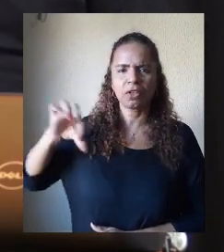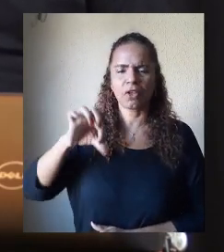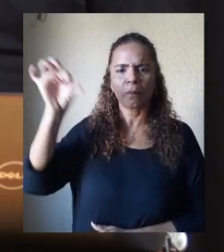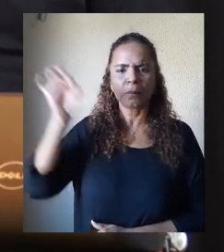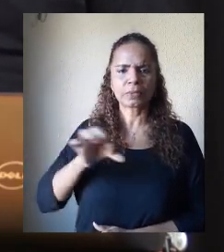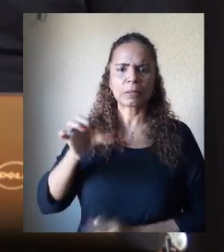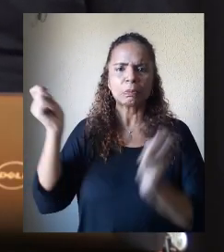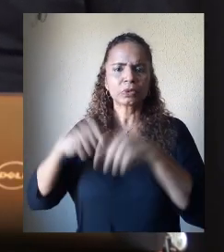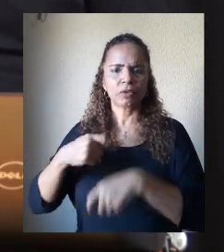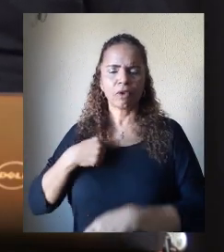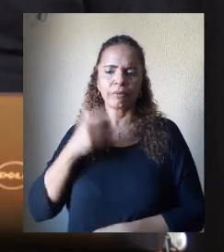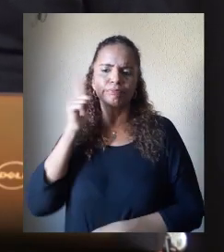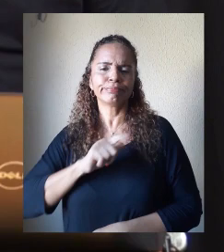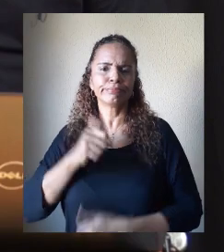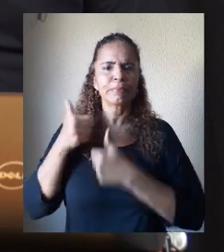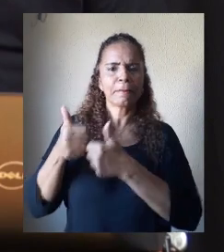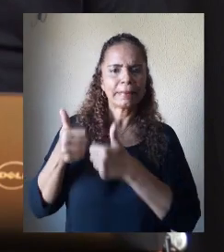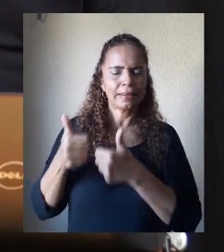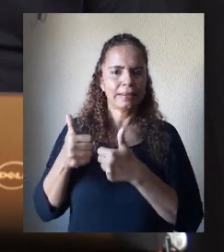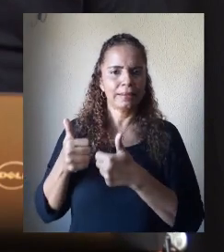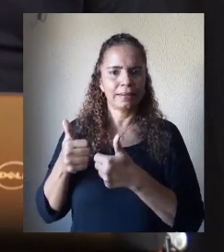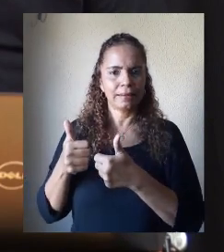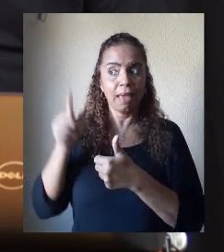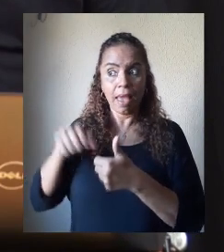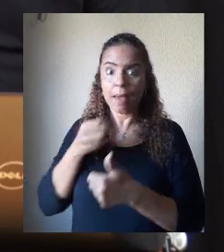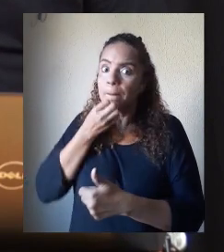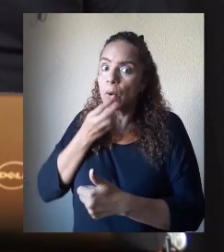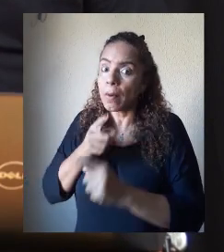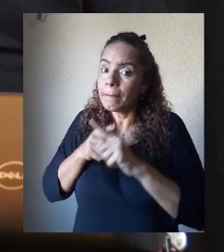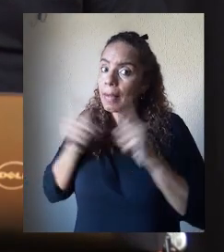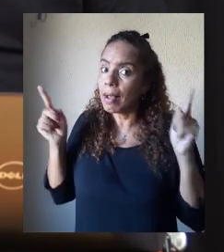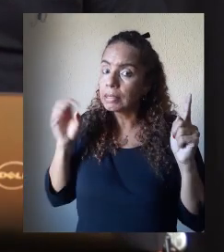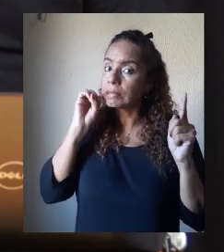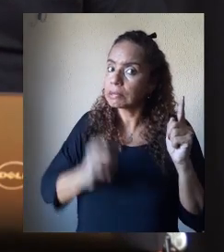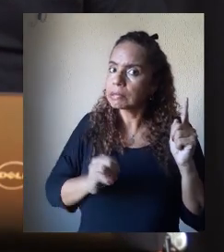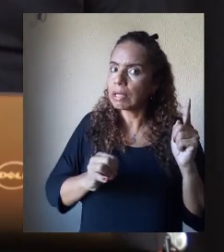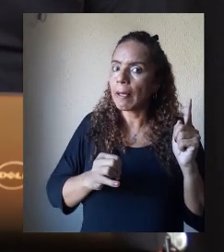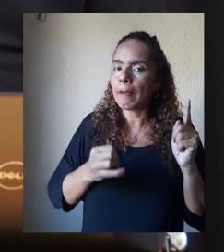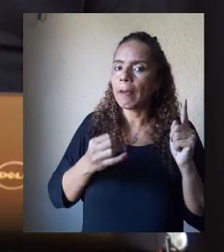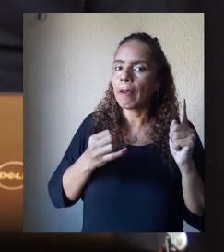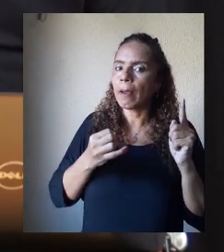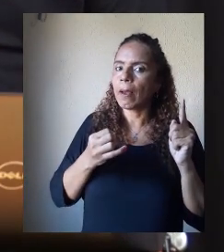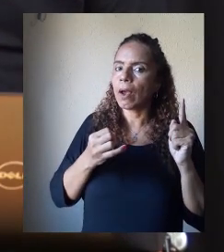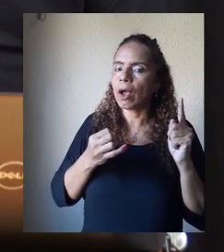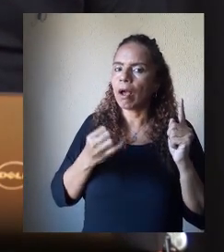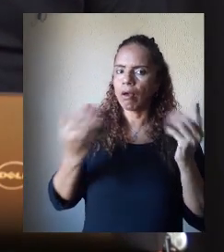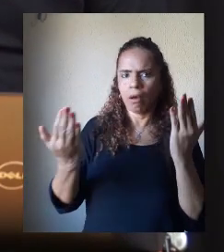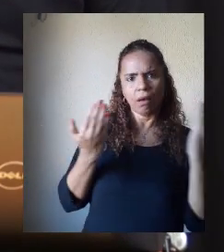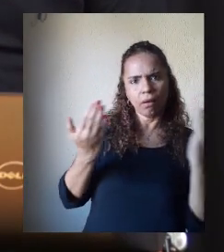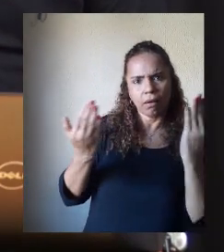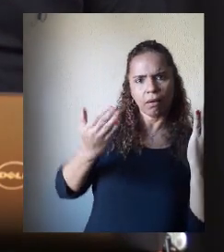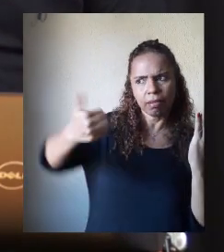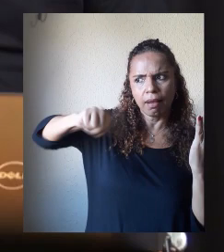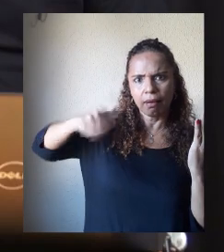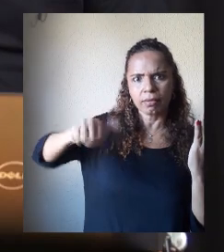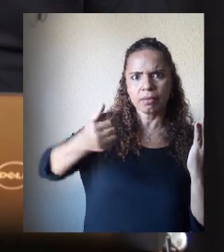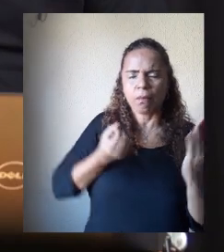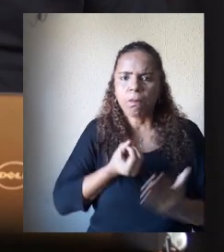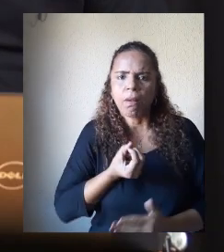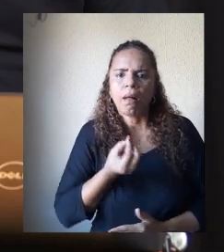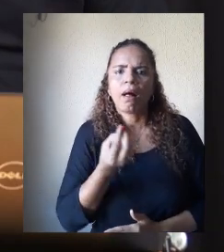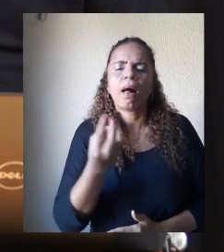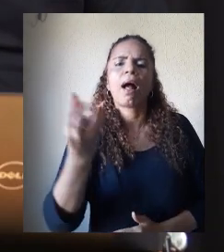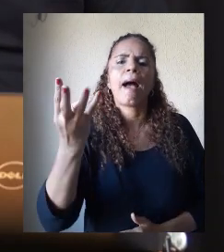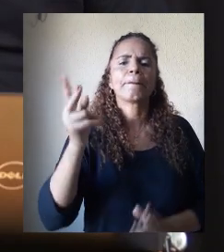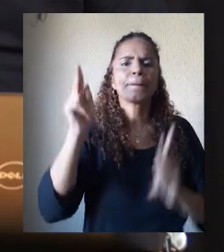né? Eu olho e digo, muito, muito tranquilo. Mas quando a gente olha para o impacto de 1% sobre